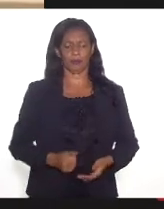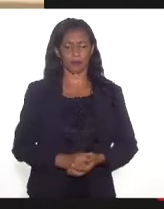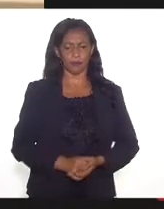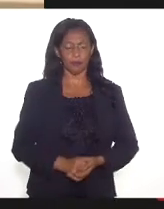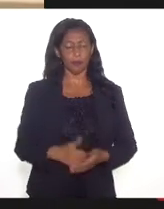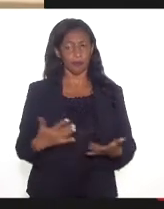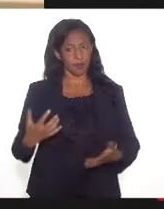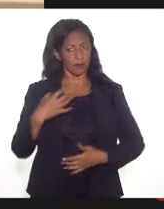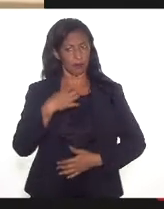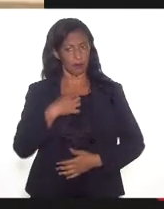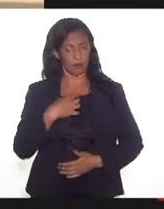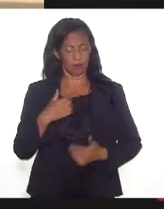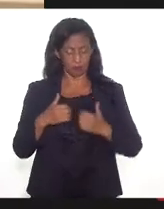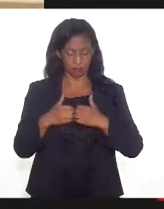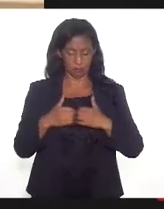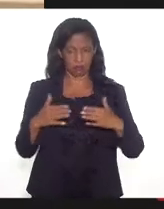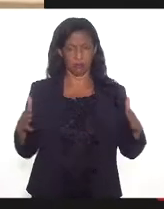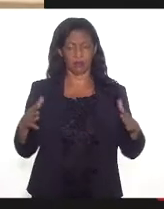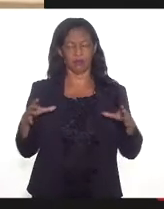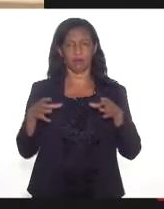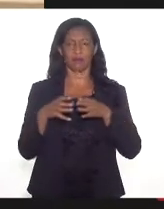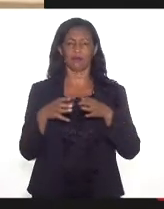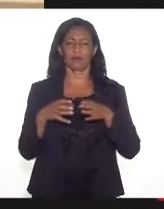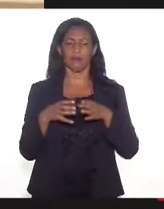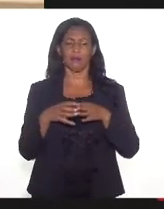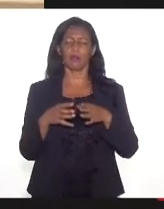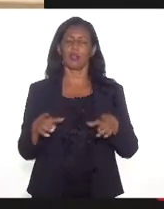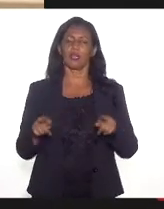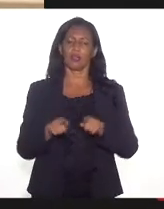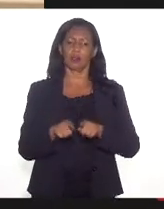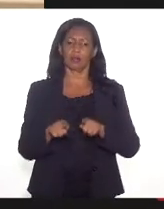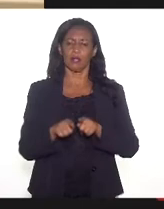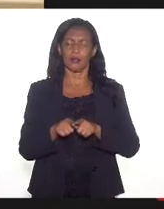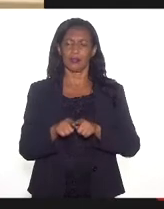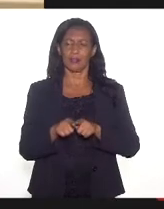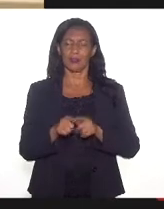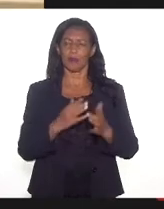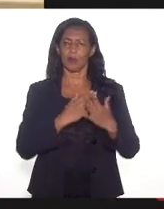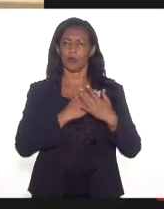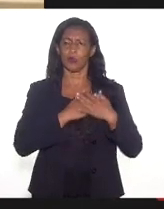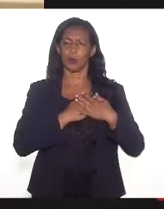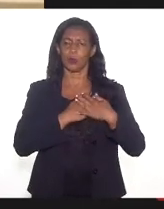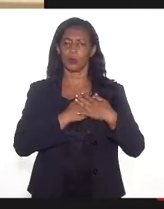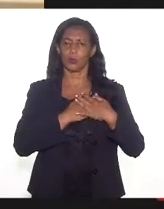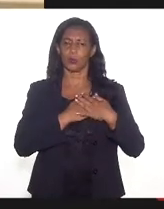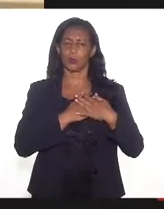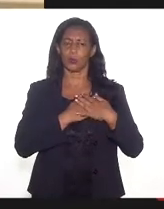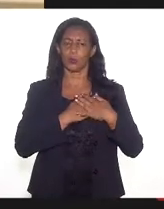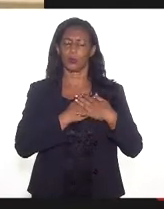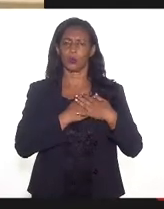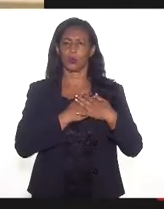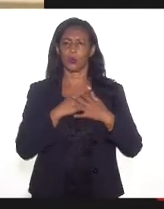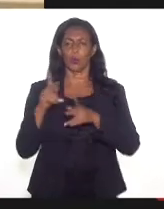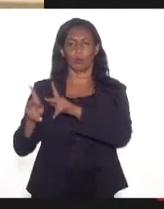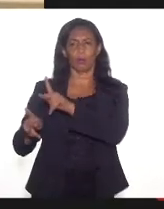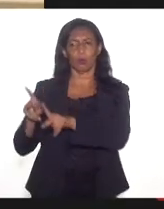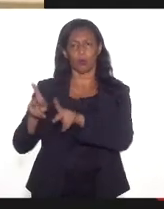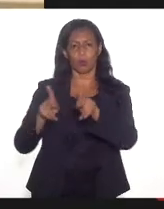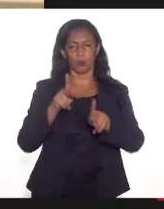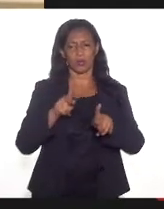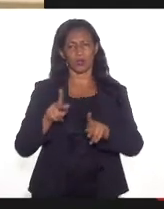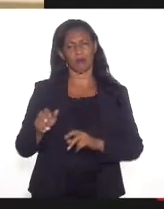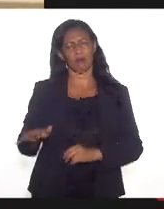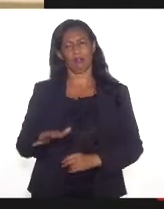abrindo esta comissão, também me solidarizar com a população do